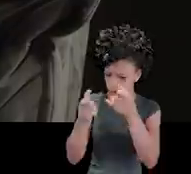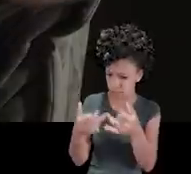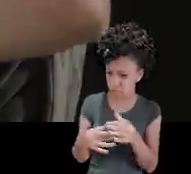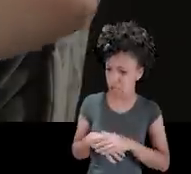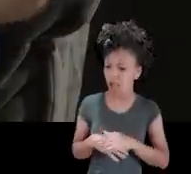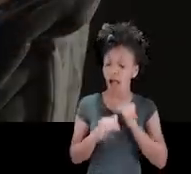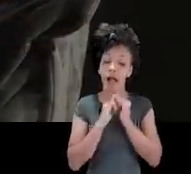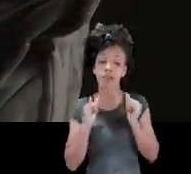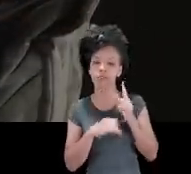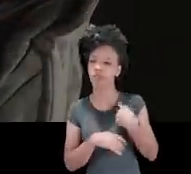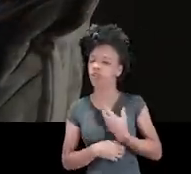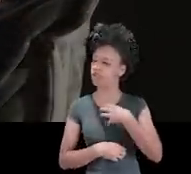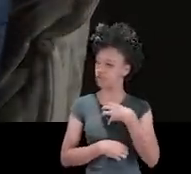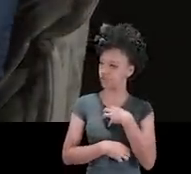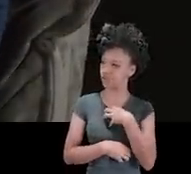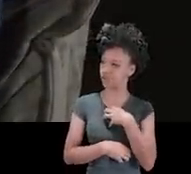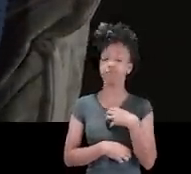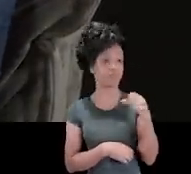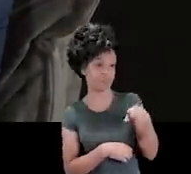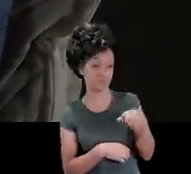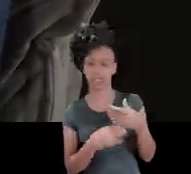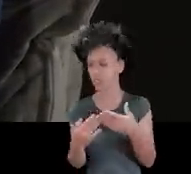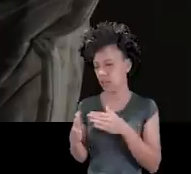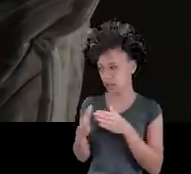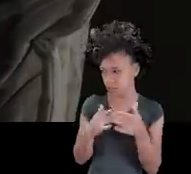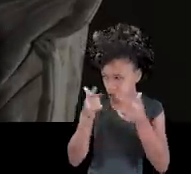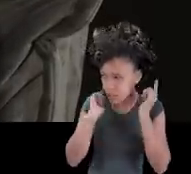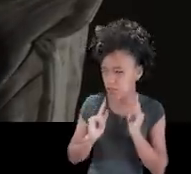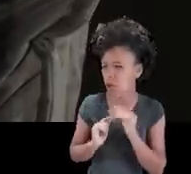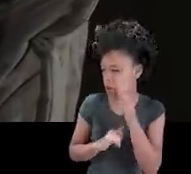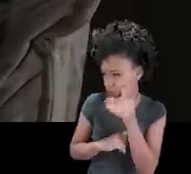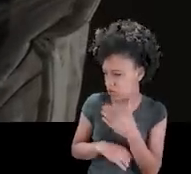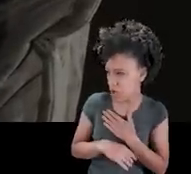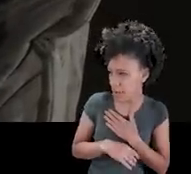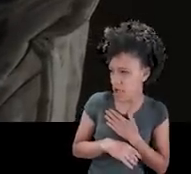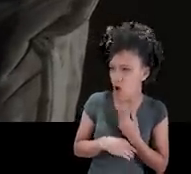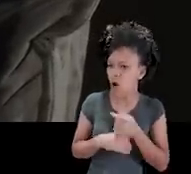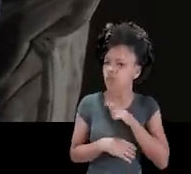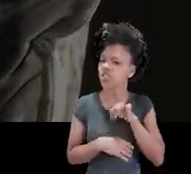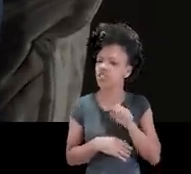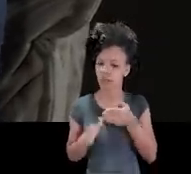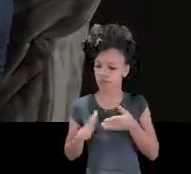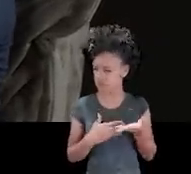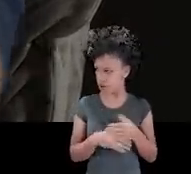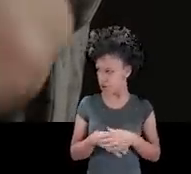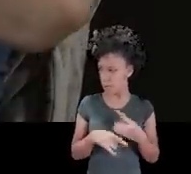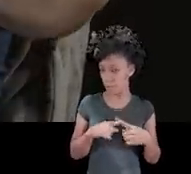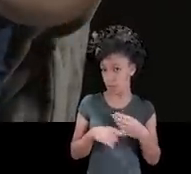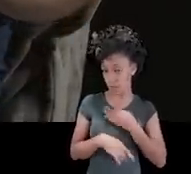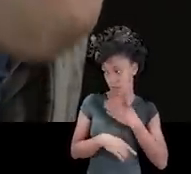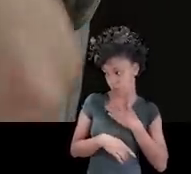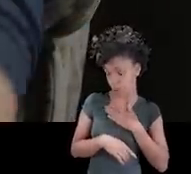coisa da energia que a gente tem. Exatamente. E agora, só sem sair um pouco de careca, é uma curiosidade minha. Como era essa Gisele naquele período? Porque,